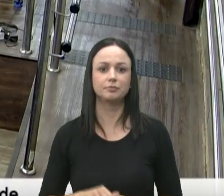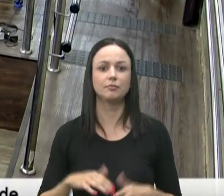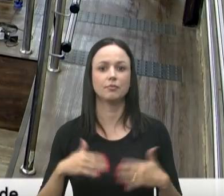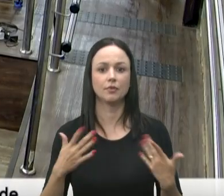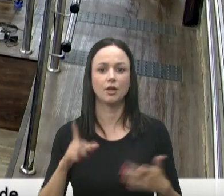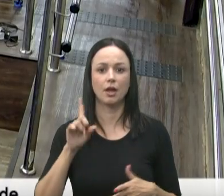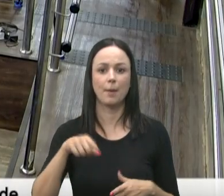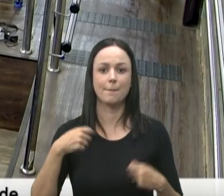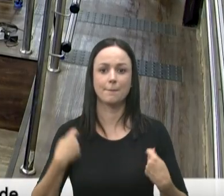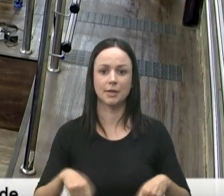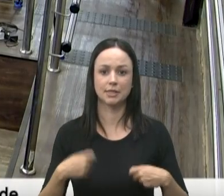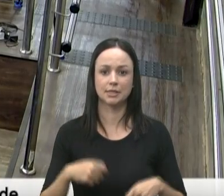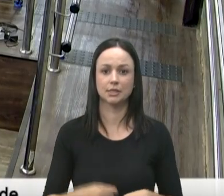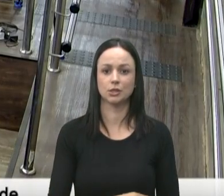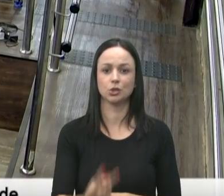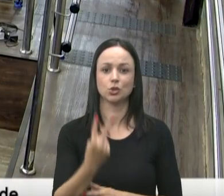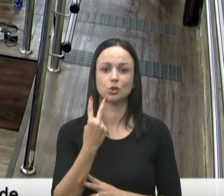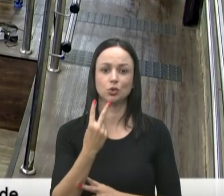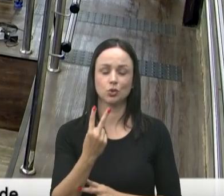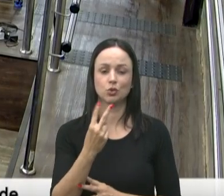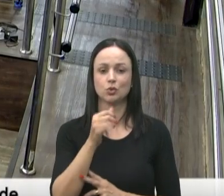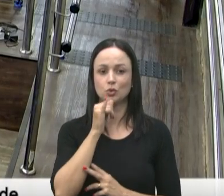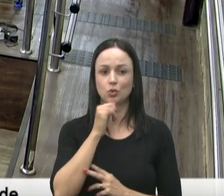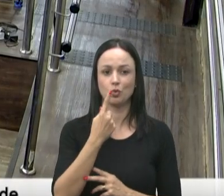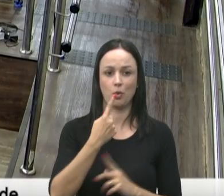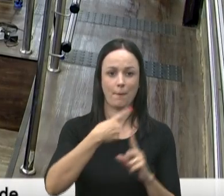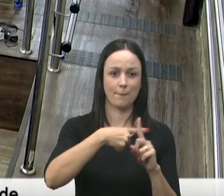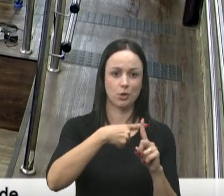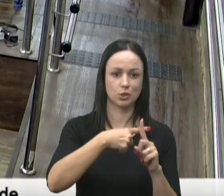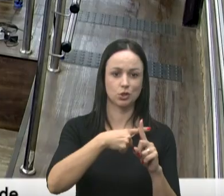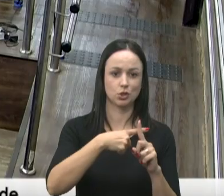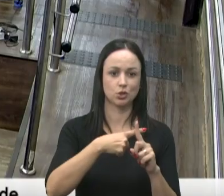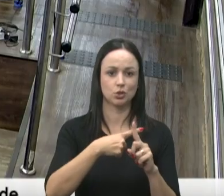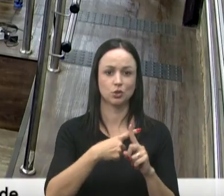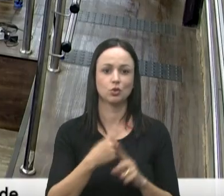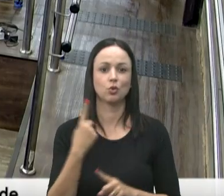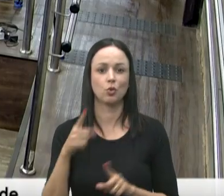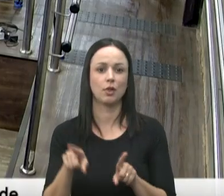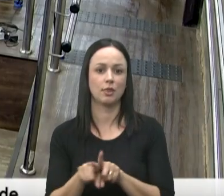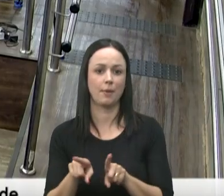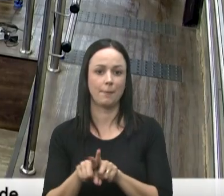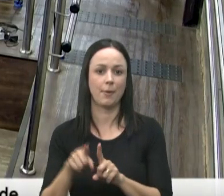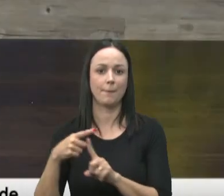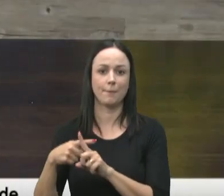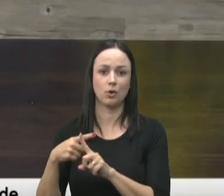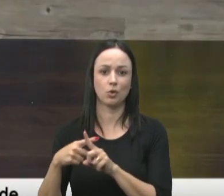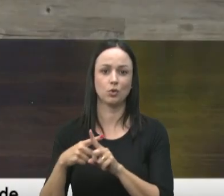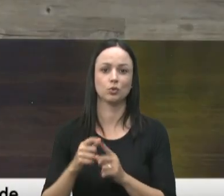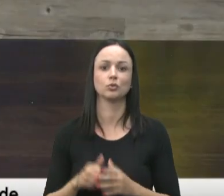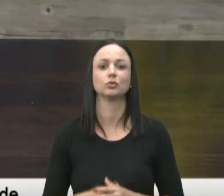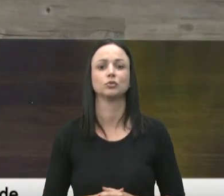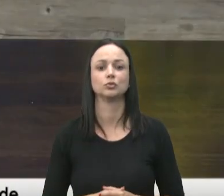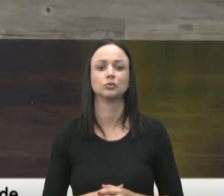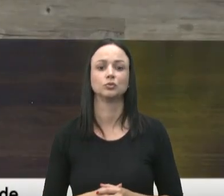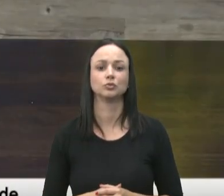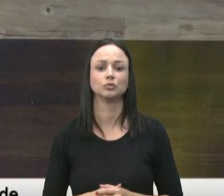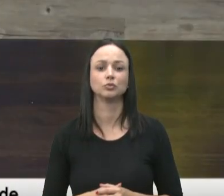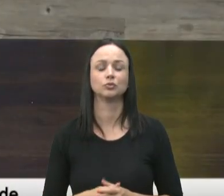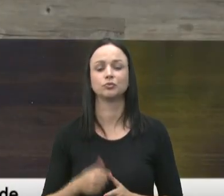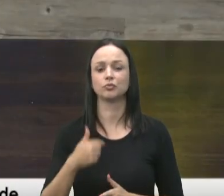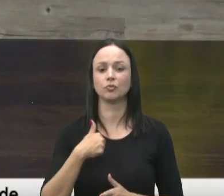preciso, vou dar 2 exemplos para vocês, um positivo e um que também é positivo, mas nós tivemos, eu